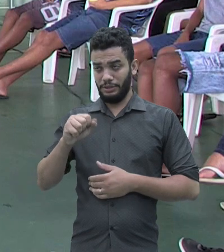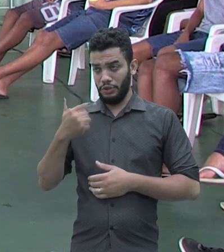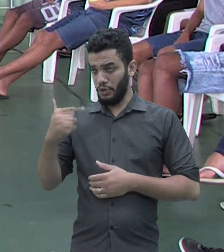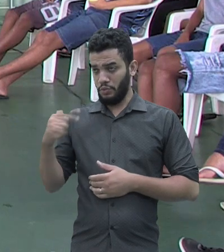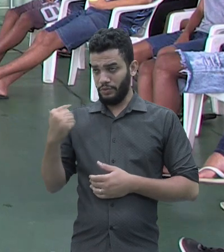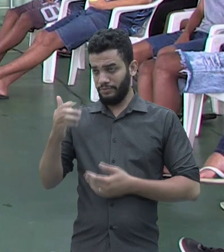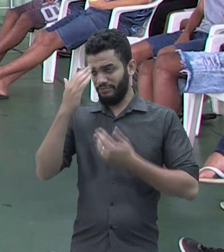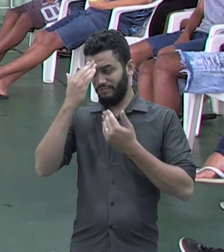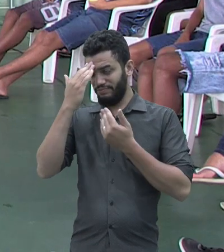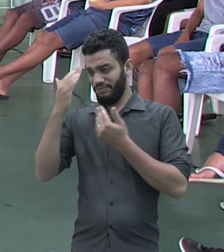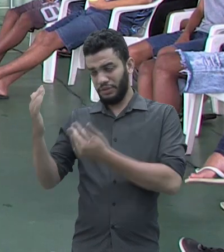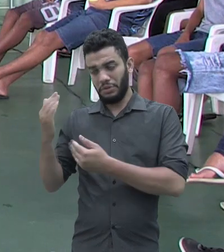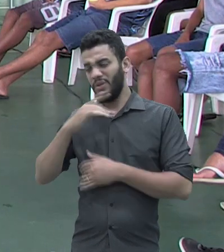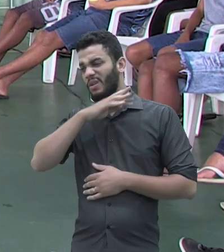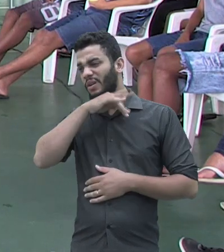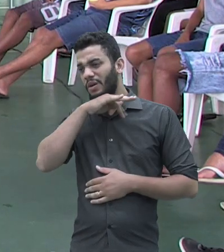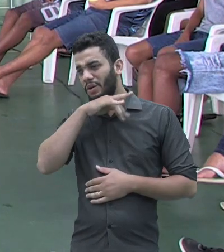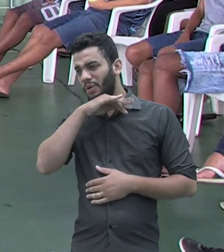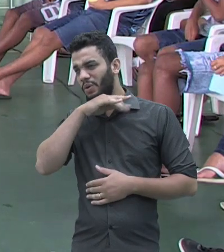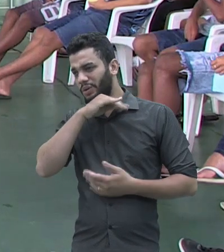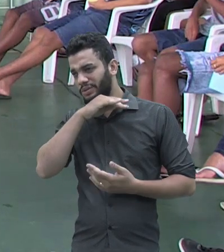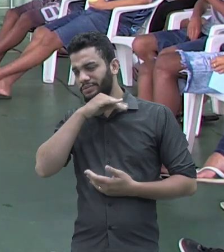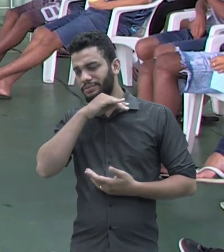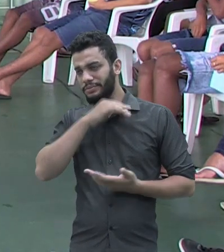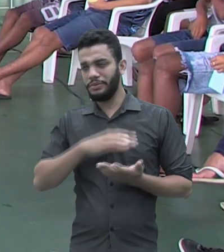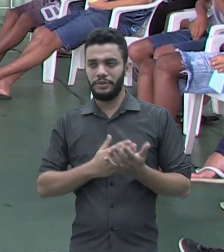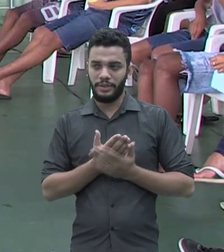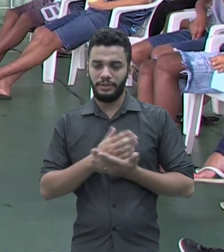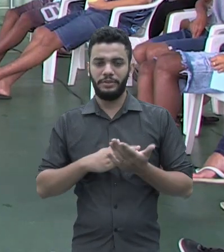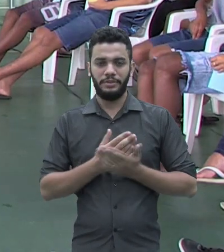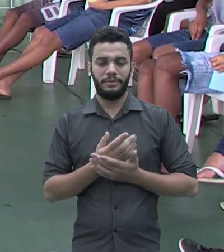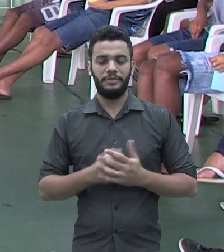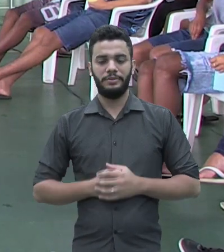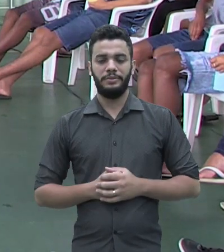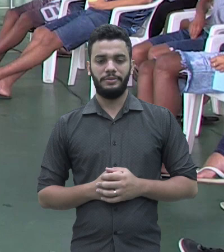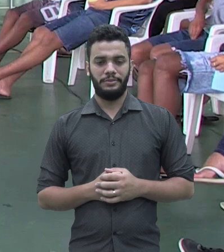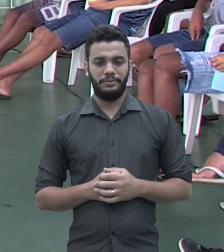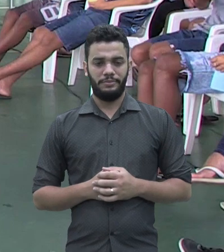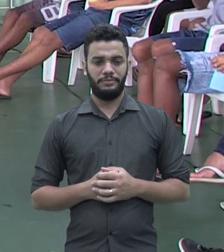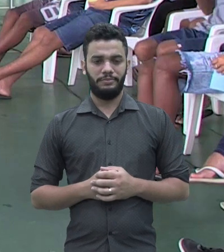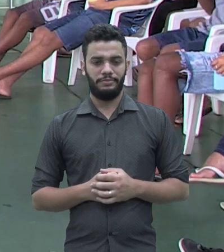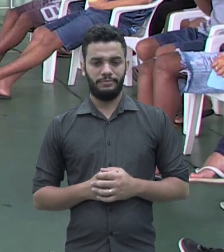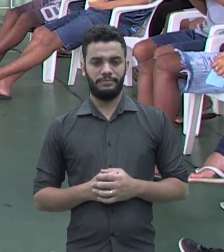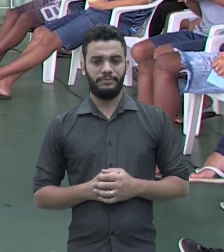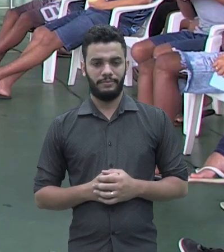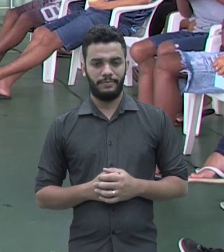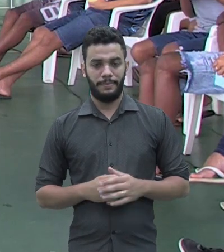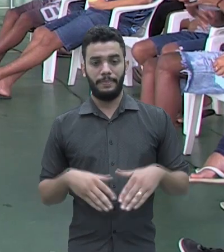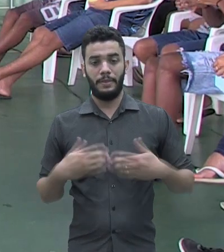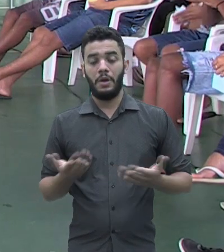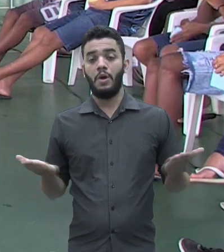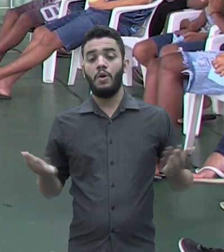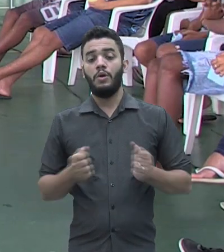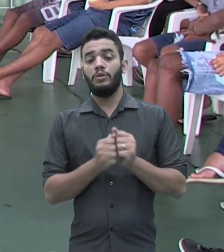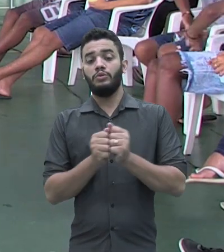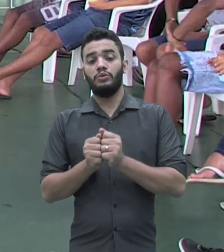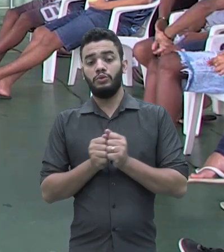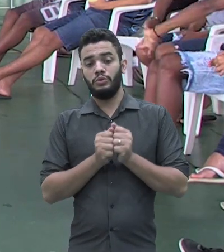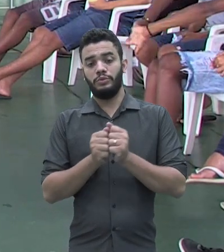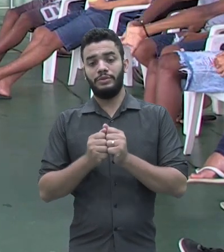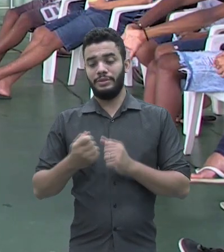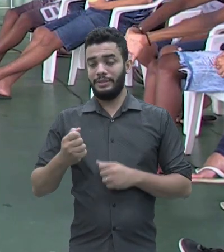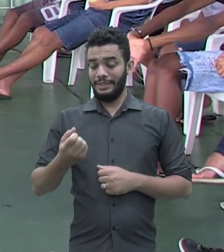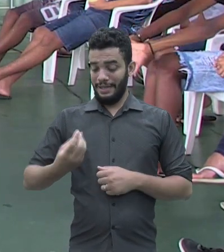estéril e vazia de significado. Para vocês entenderem, dá para vocês lerem junto comigo? Vamos lá. A vida